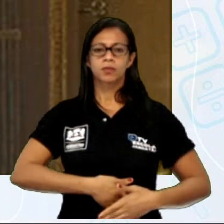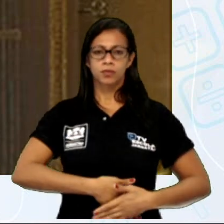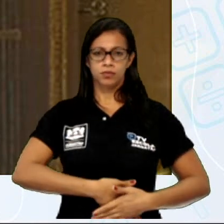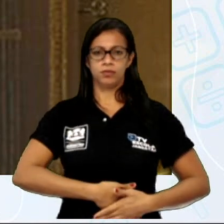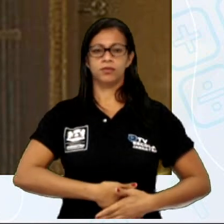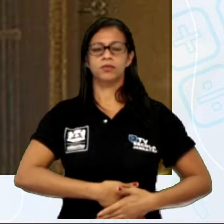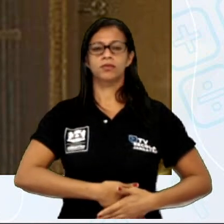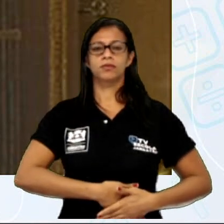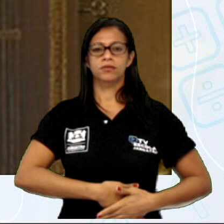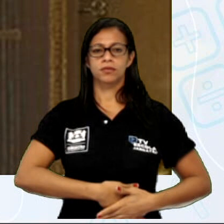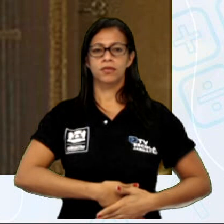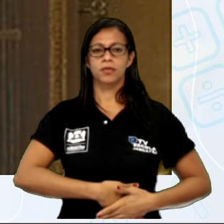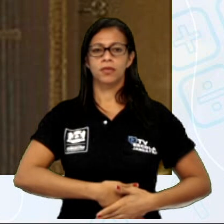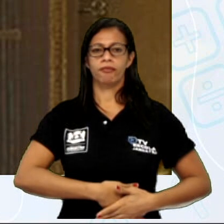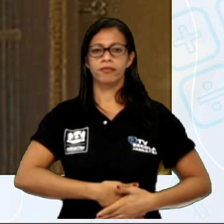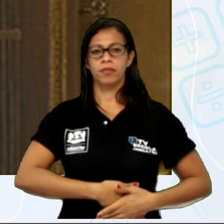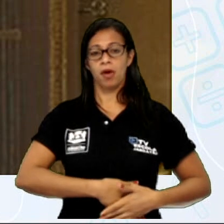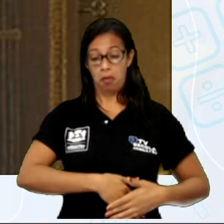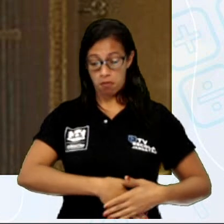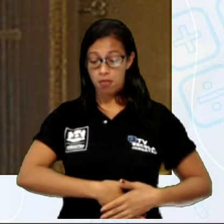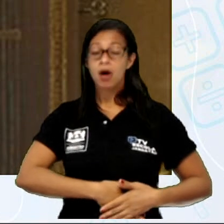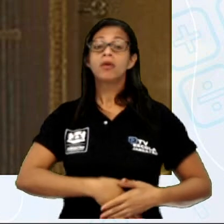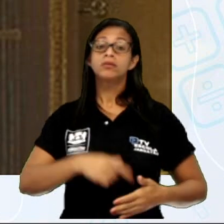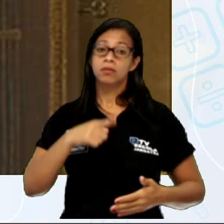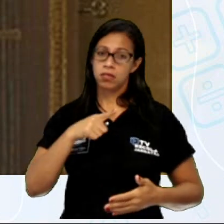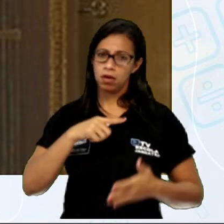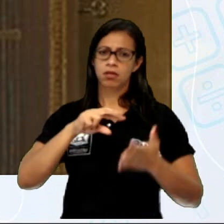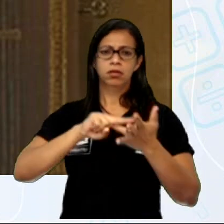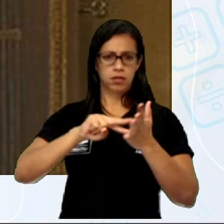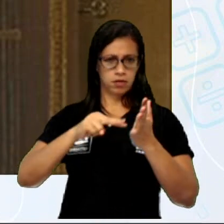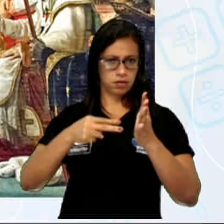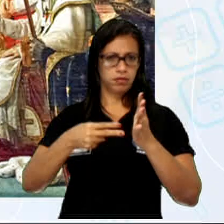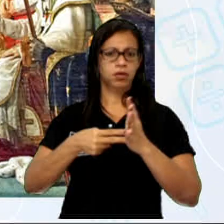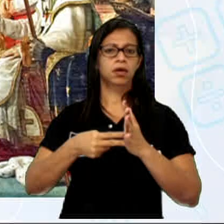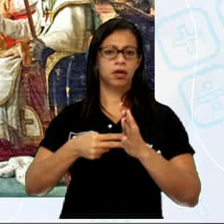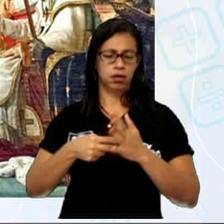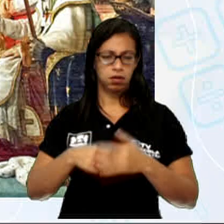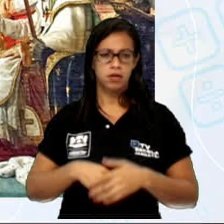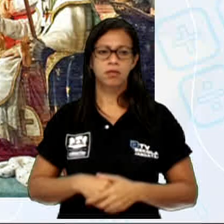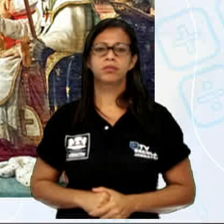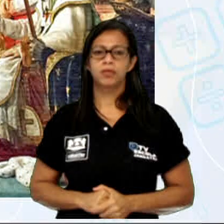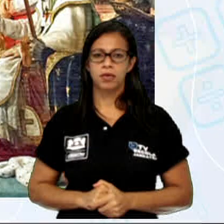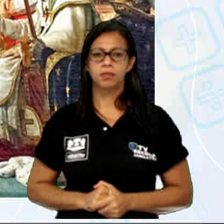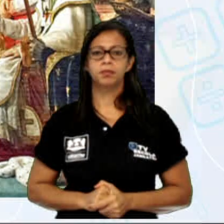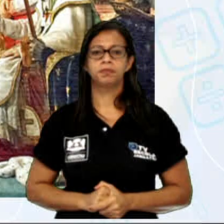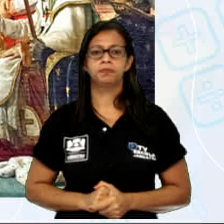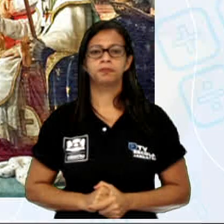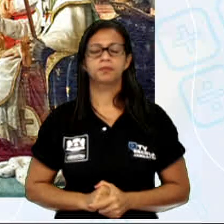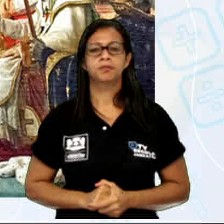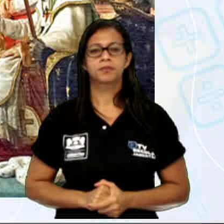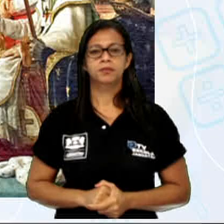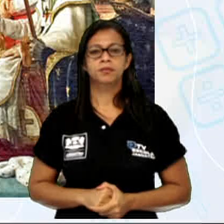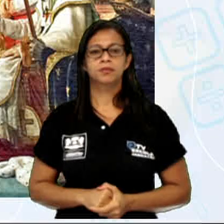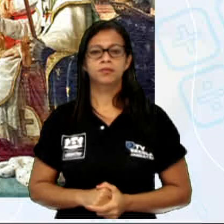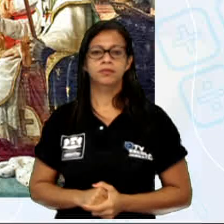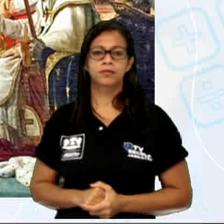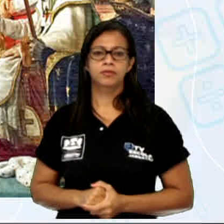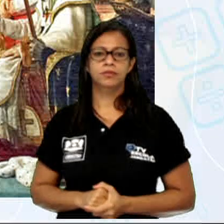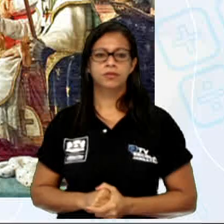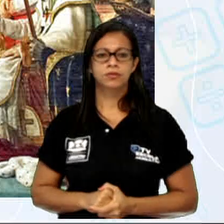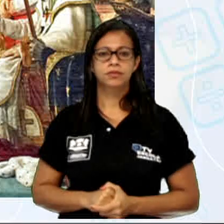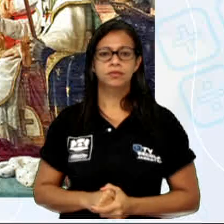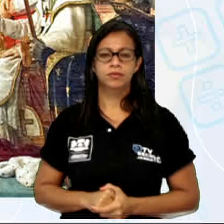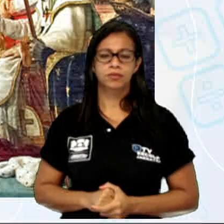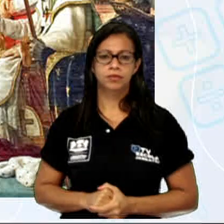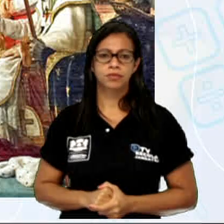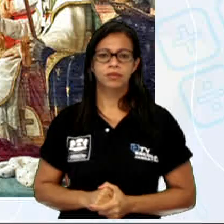as mãos, deve ter um significado, né? Napoleão, um grande estrategista. Essa imagem, ela